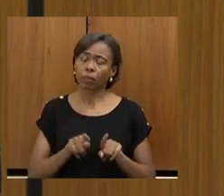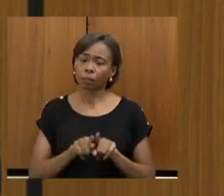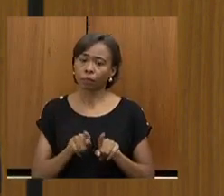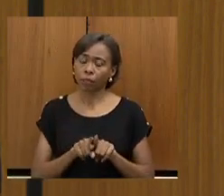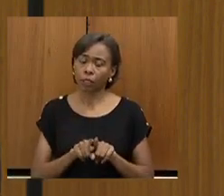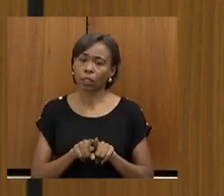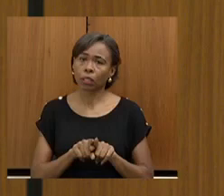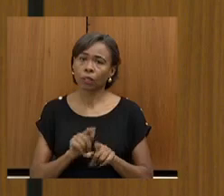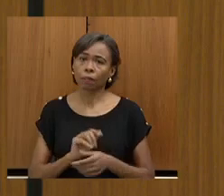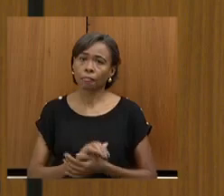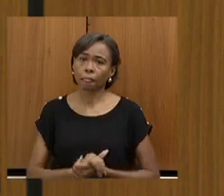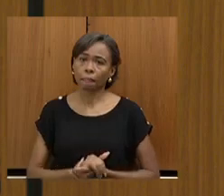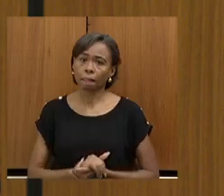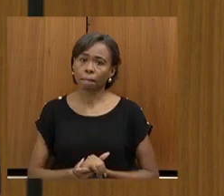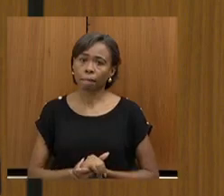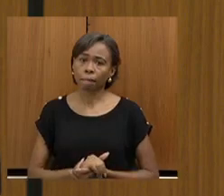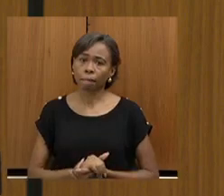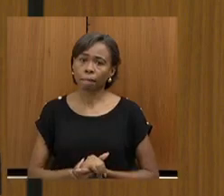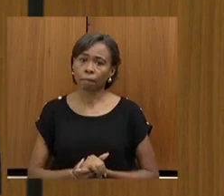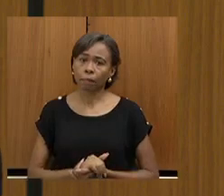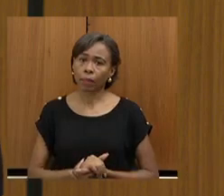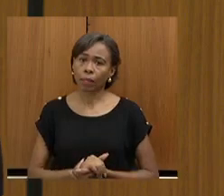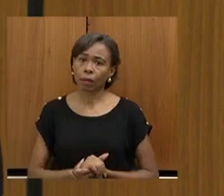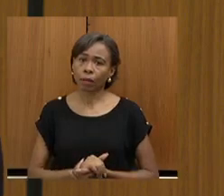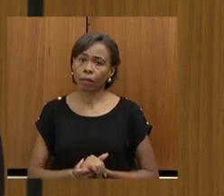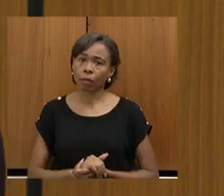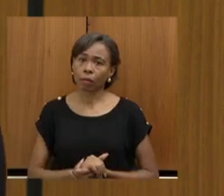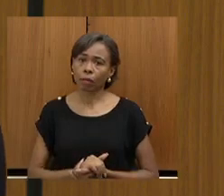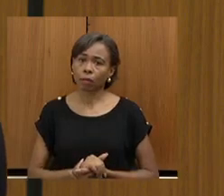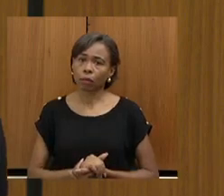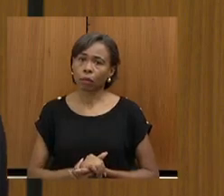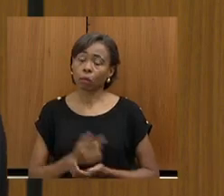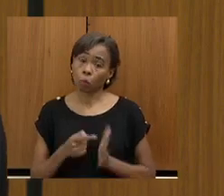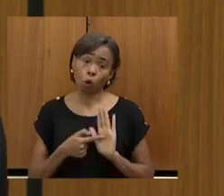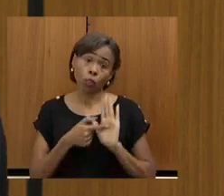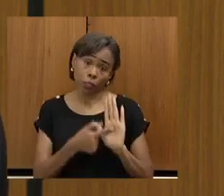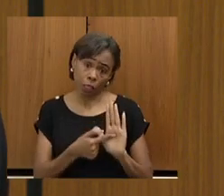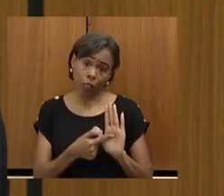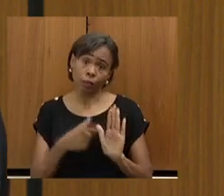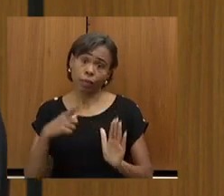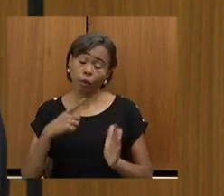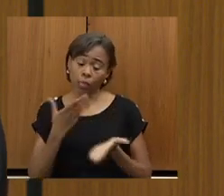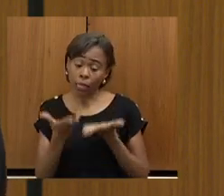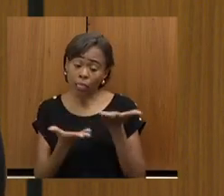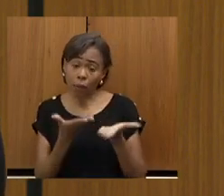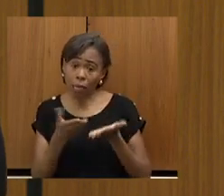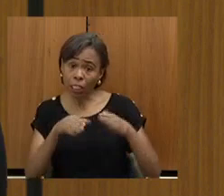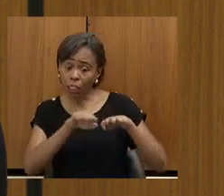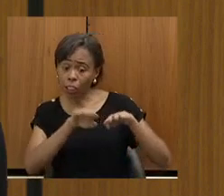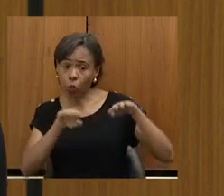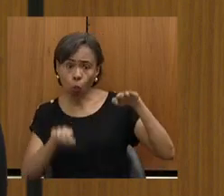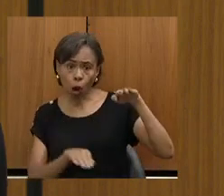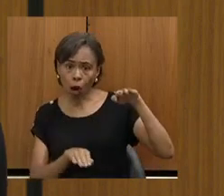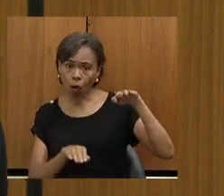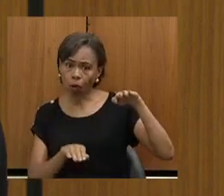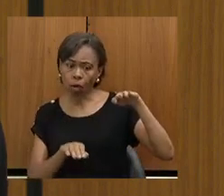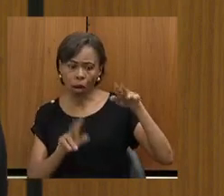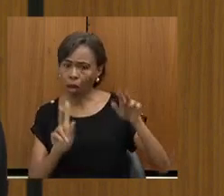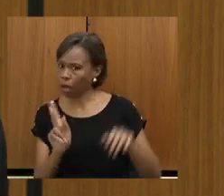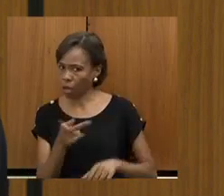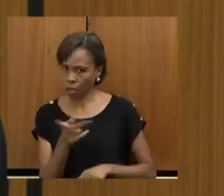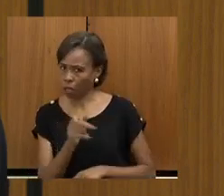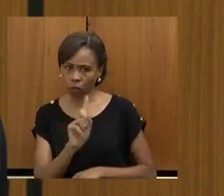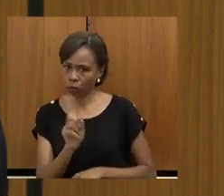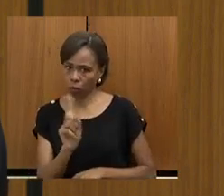o tratamento desigual, que não quer dizer que é um tratamento errado, o tratamento desigual